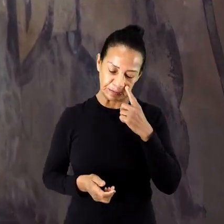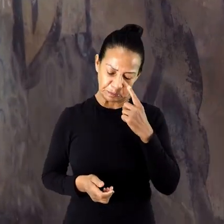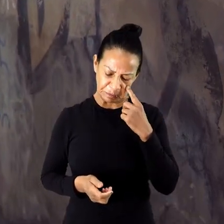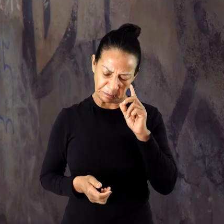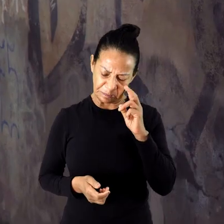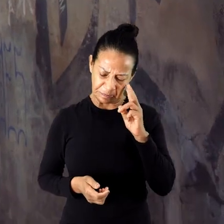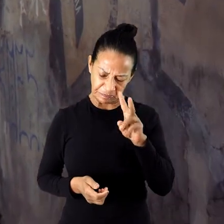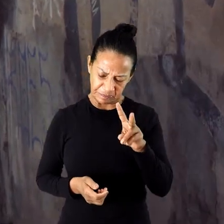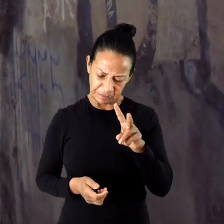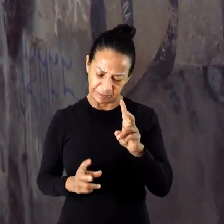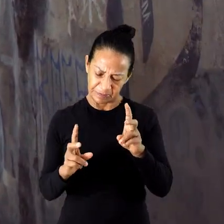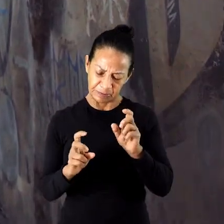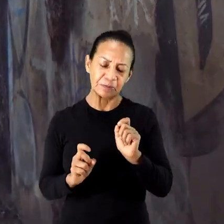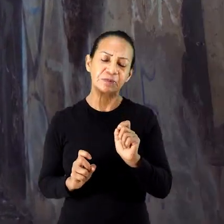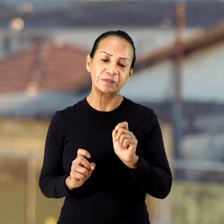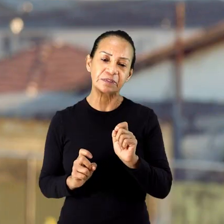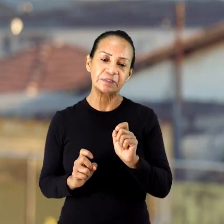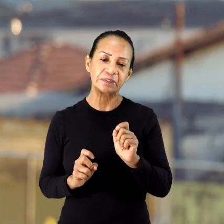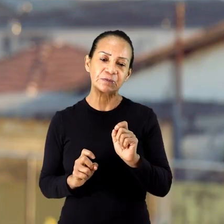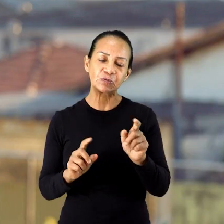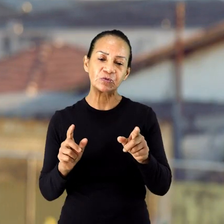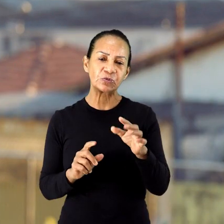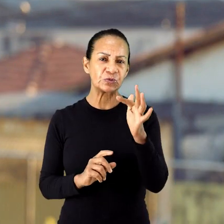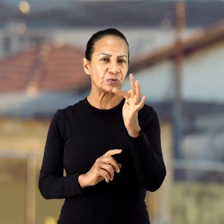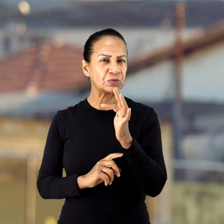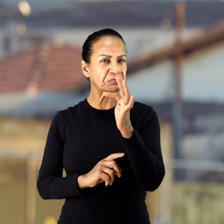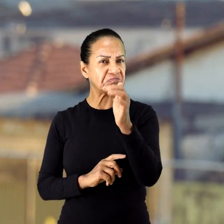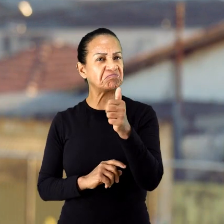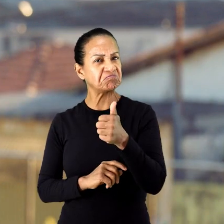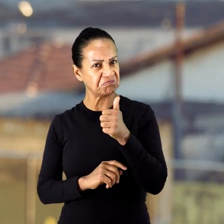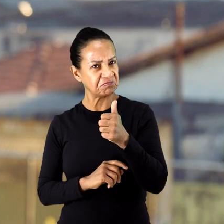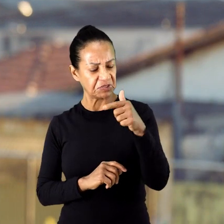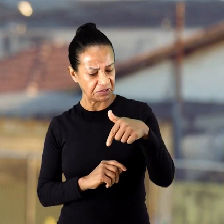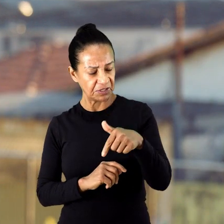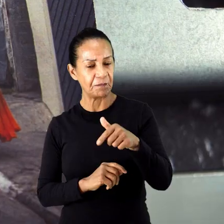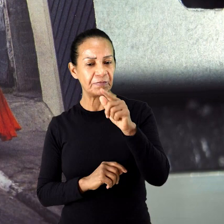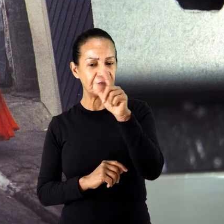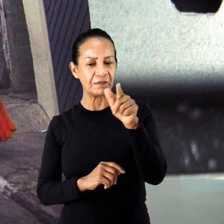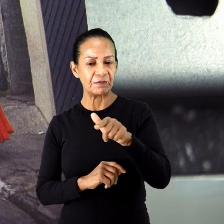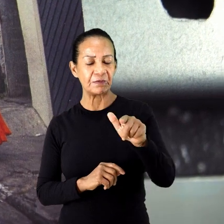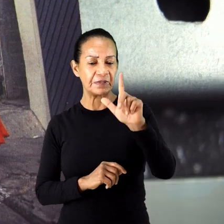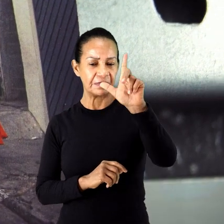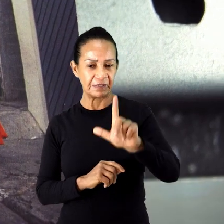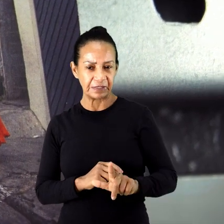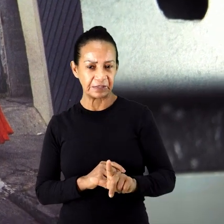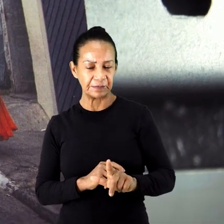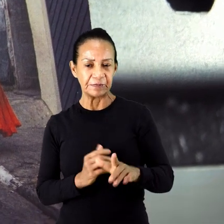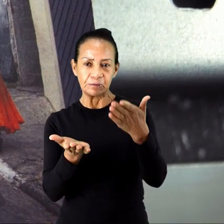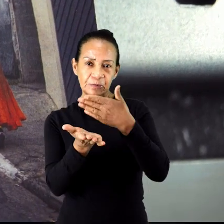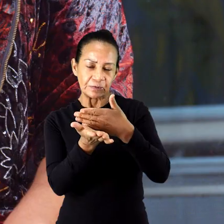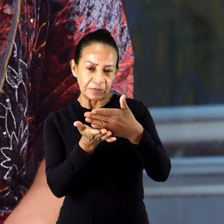Olhando de dentro para fora, a gente vê muitos futuros, né, positivos para cá. A gente tem alguns coletivos que